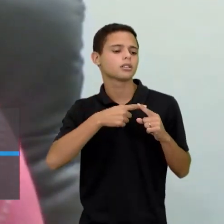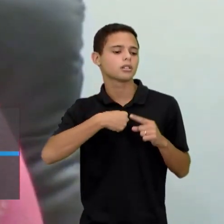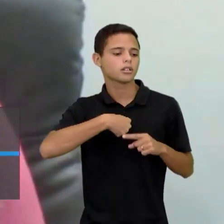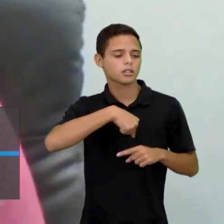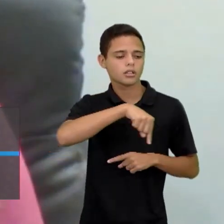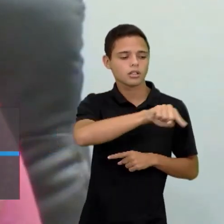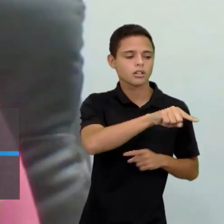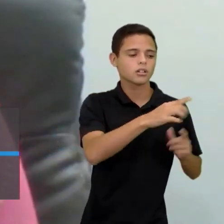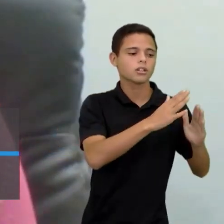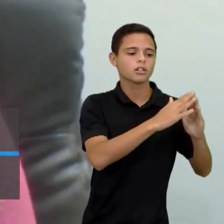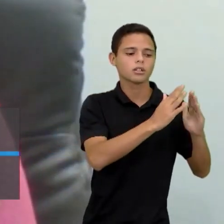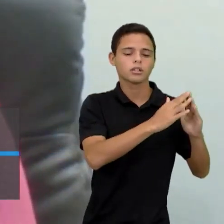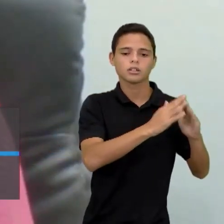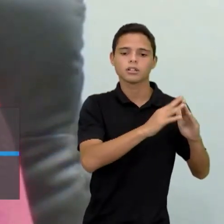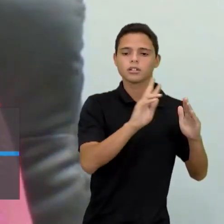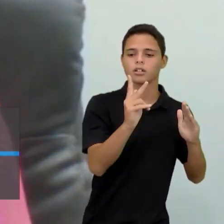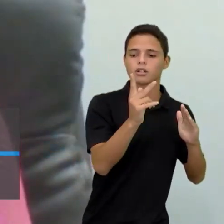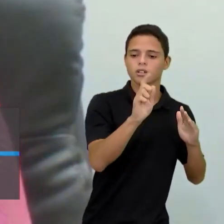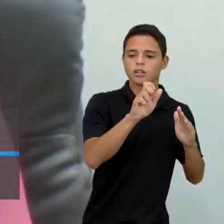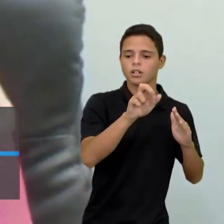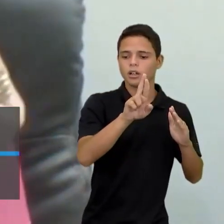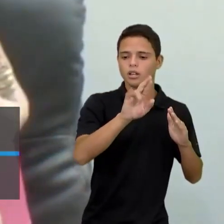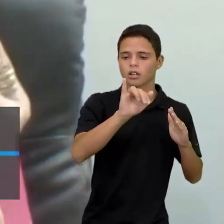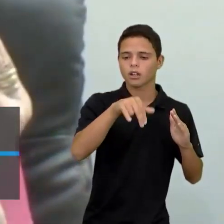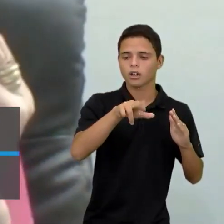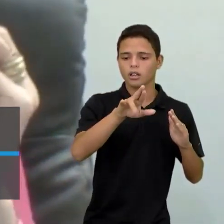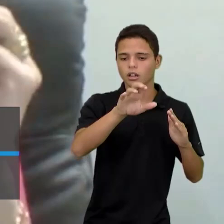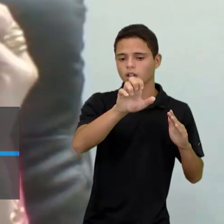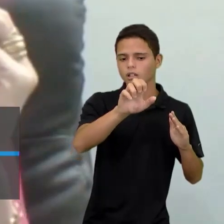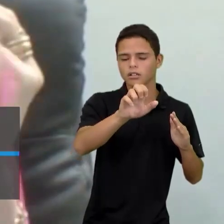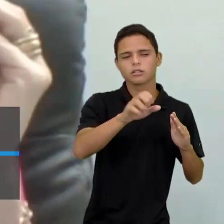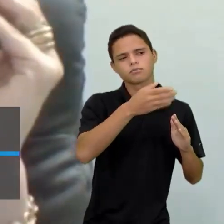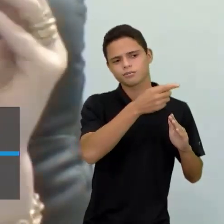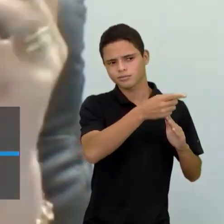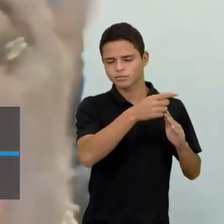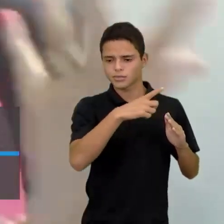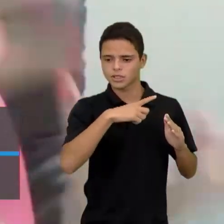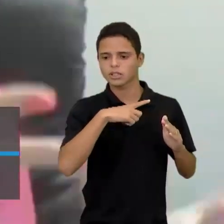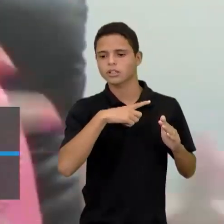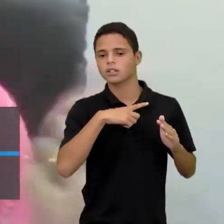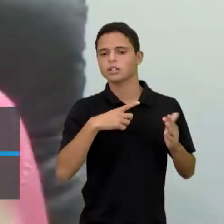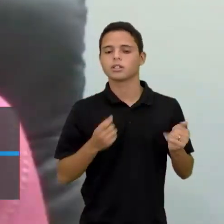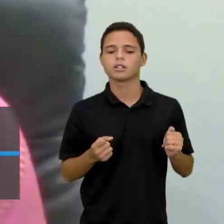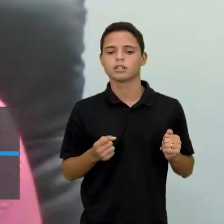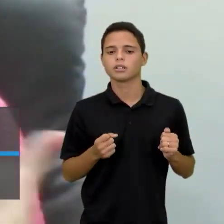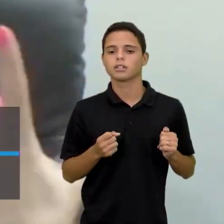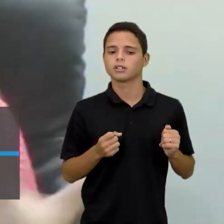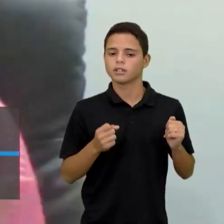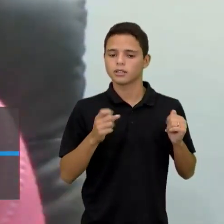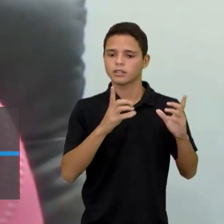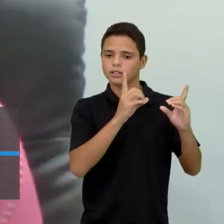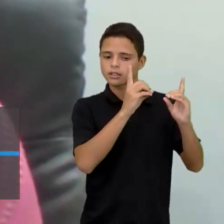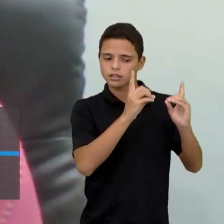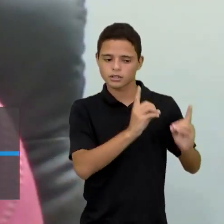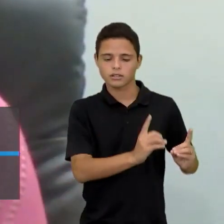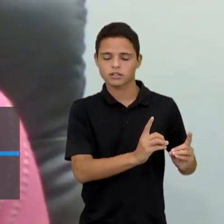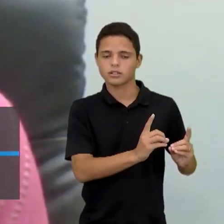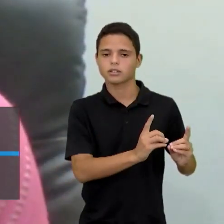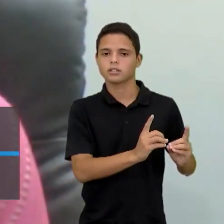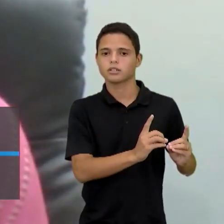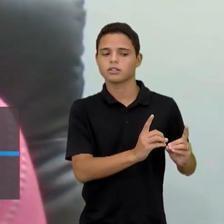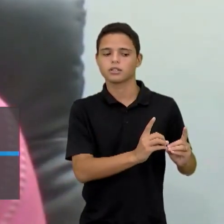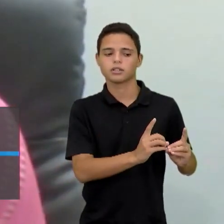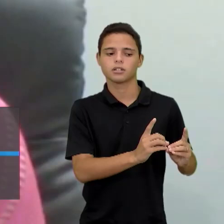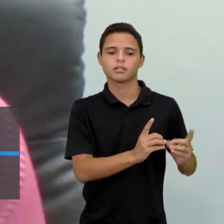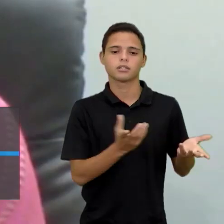do Henrique? Porque não é devido a ele ter a deficiência, ter uma síndrome degenerativa